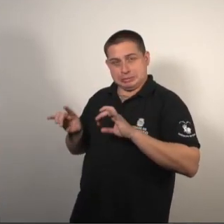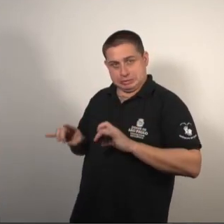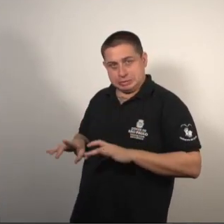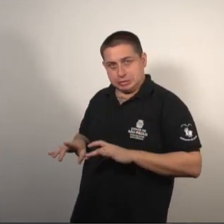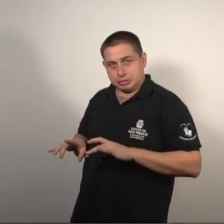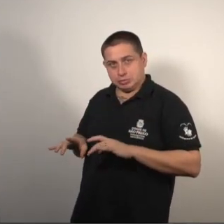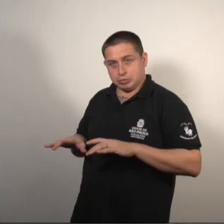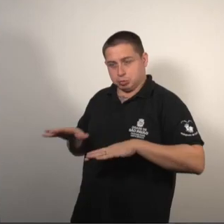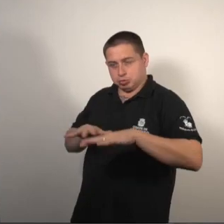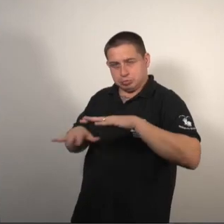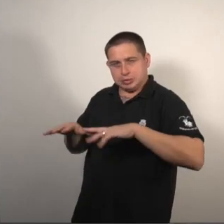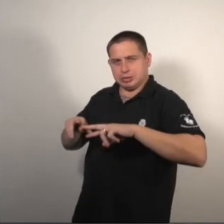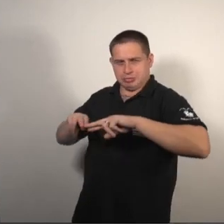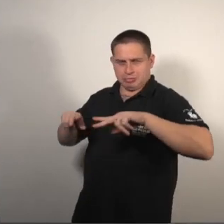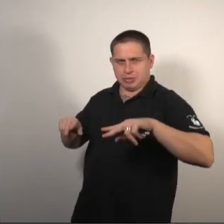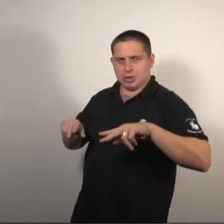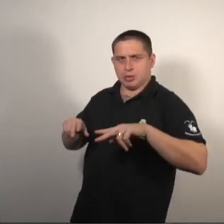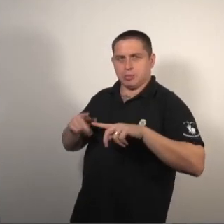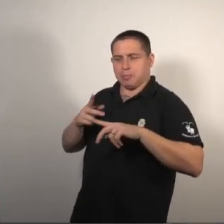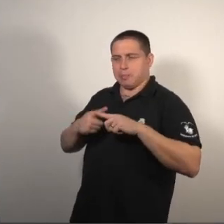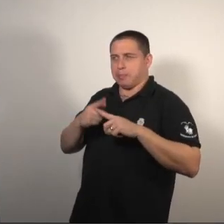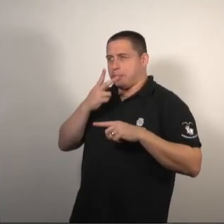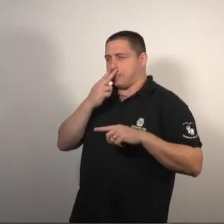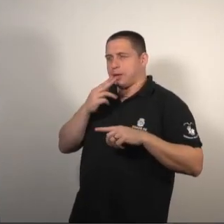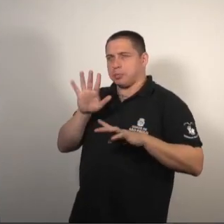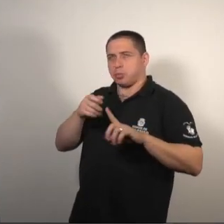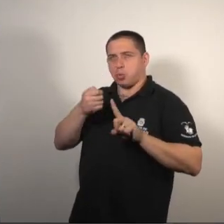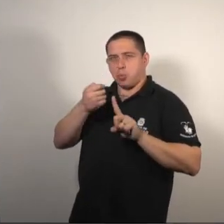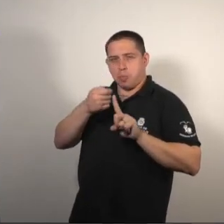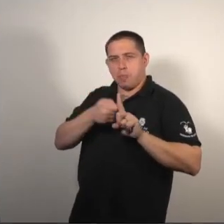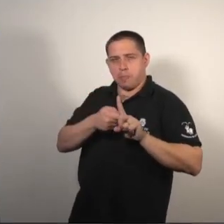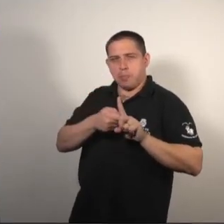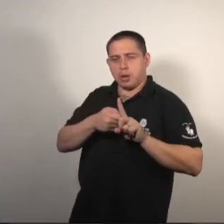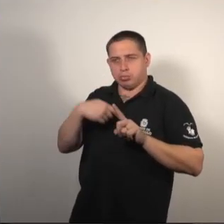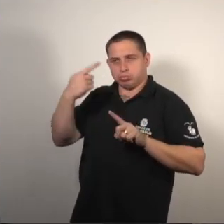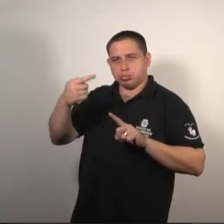já foi solucionado e em um mês acaba essas obras.